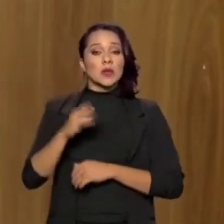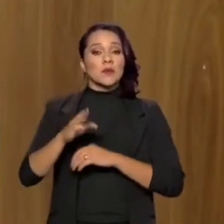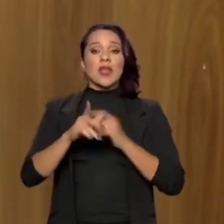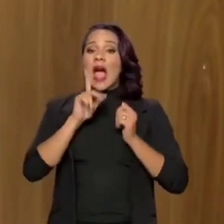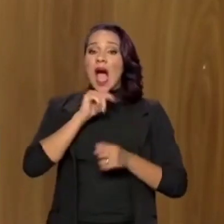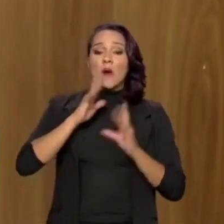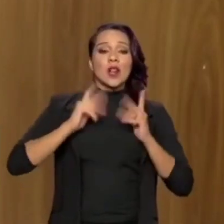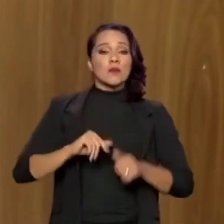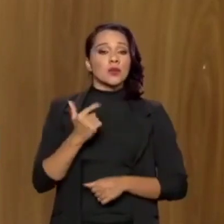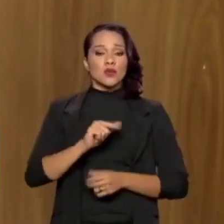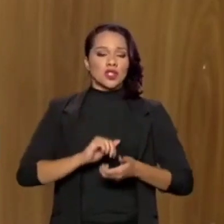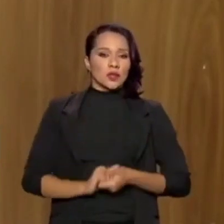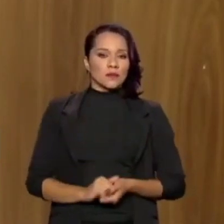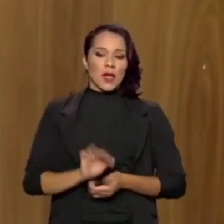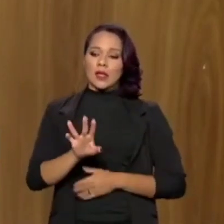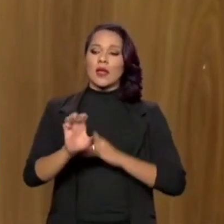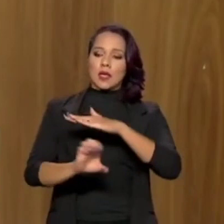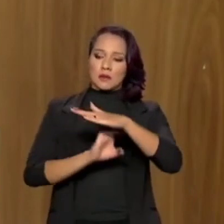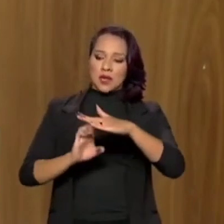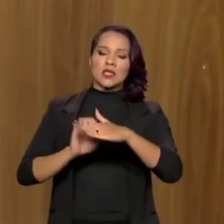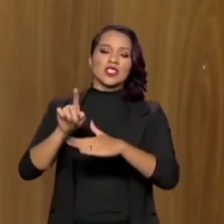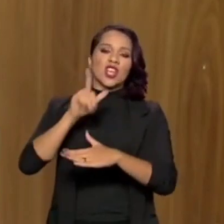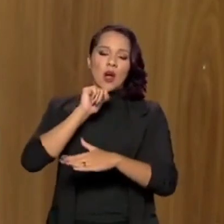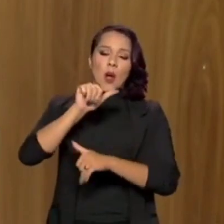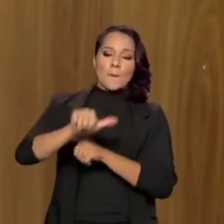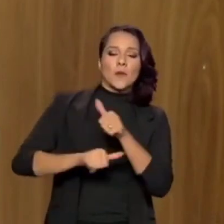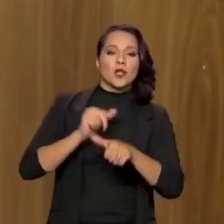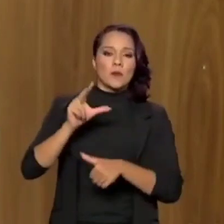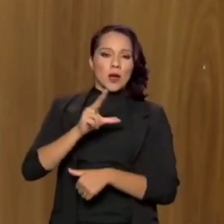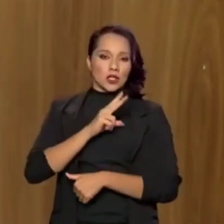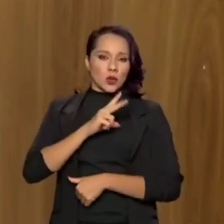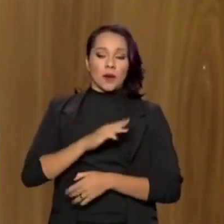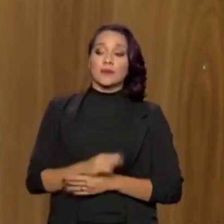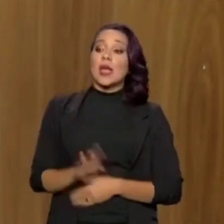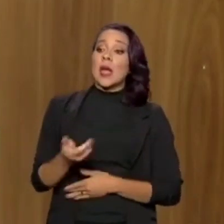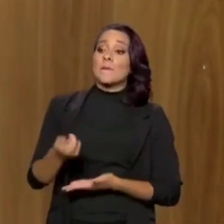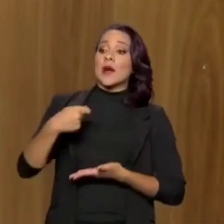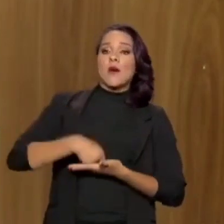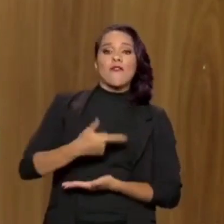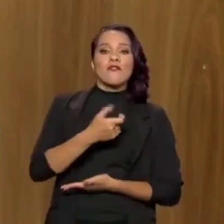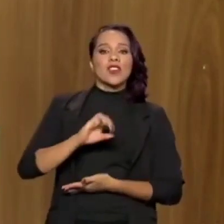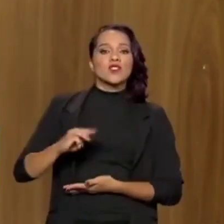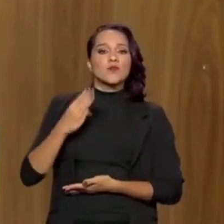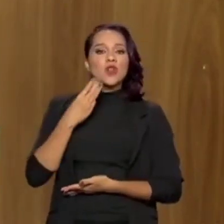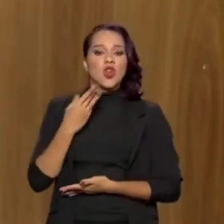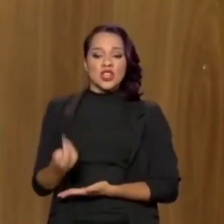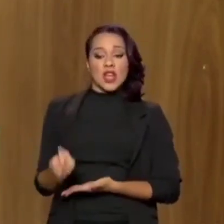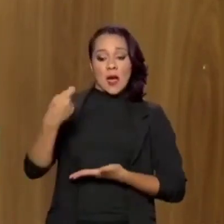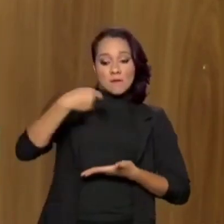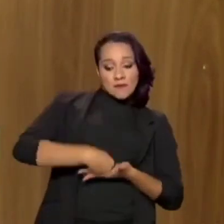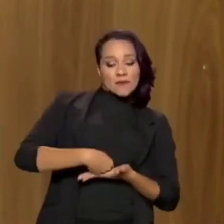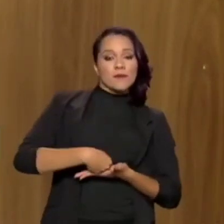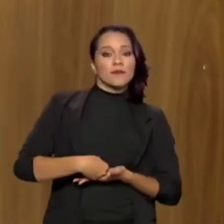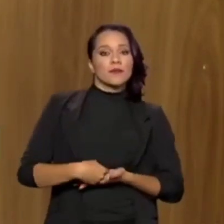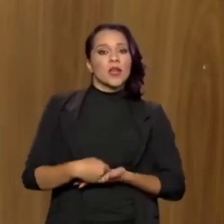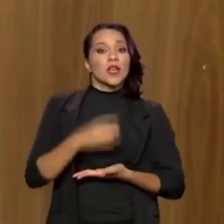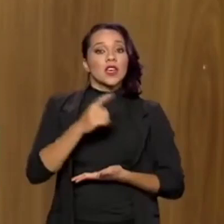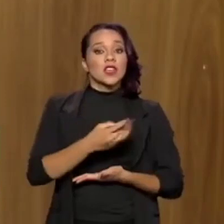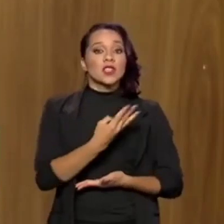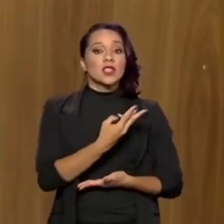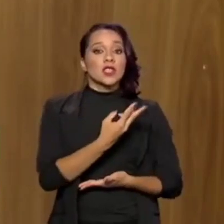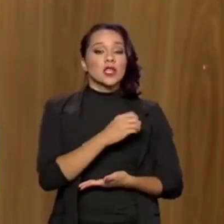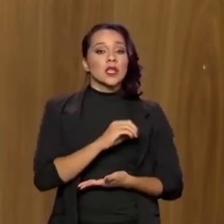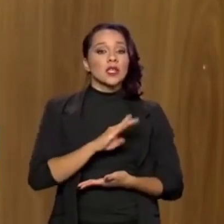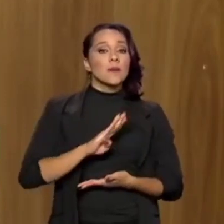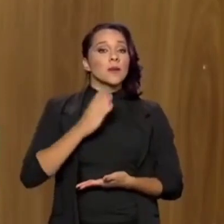uma SEDAI, eles nos pagaram 20 bilhões à vista e mais 30 bilhões de compromisso de investimento nos